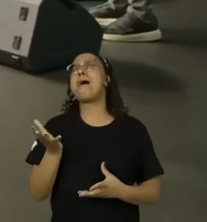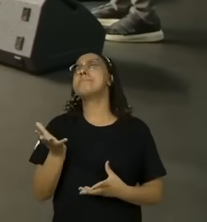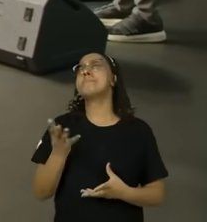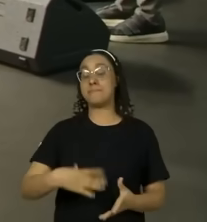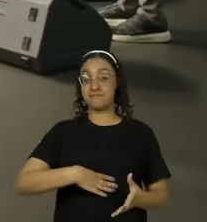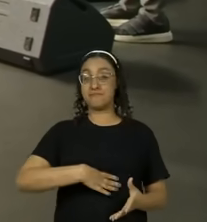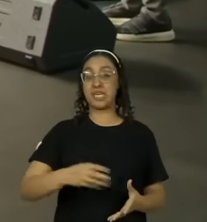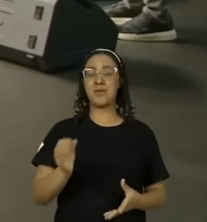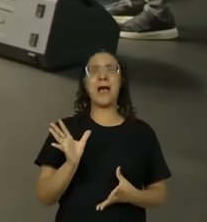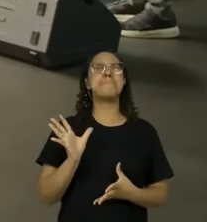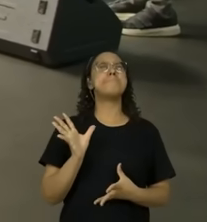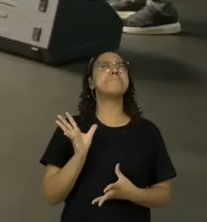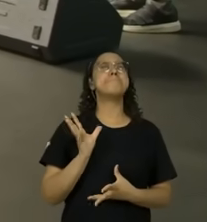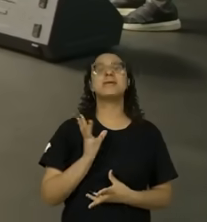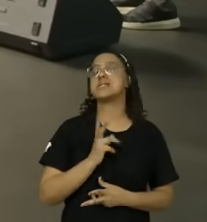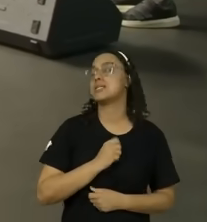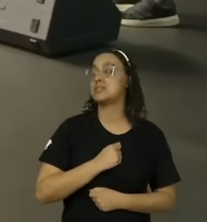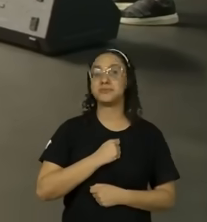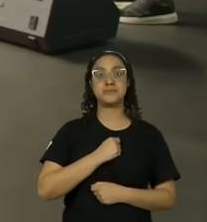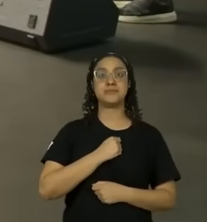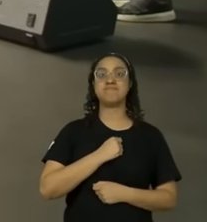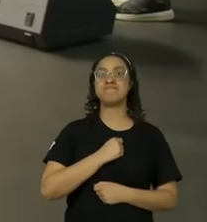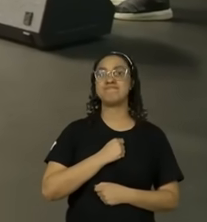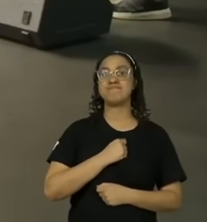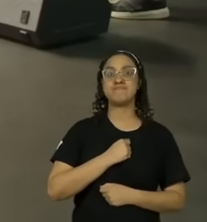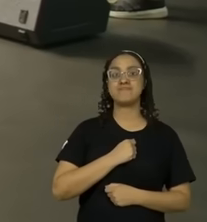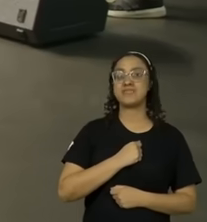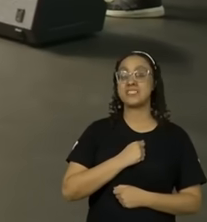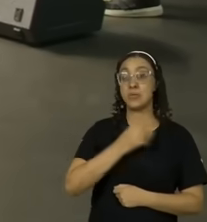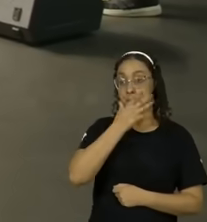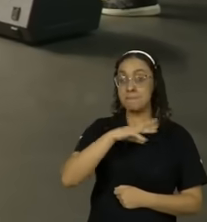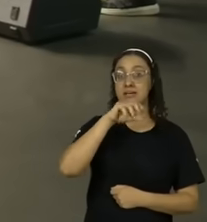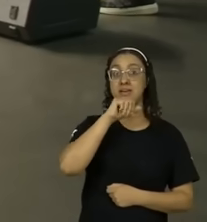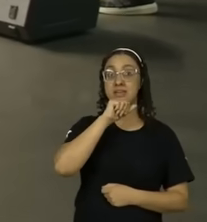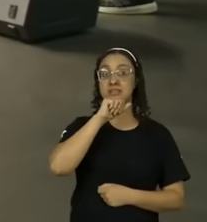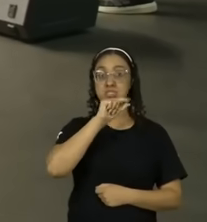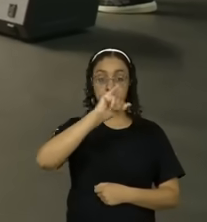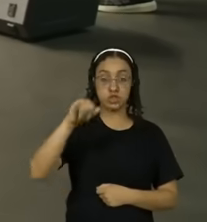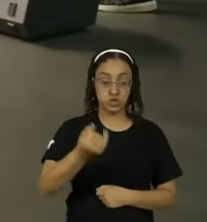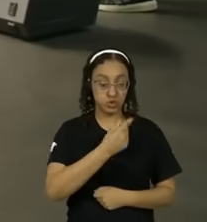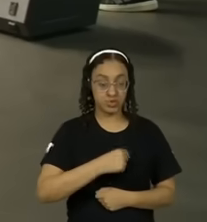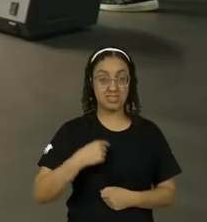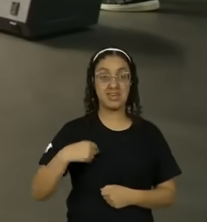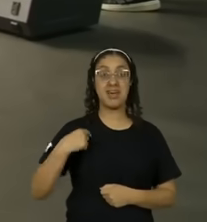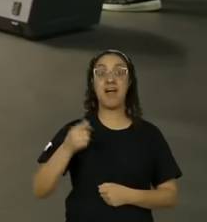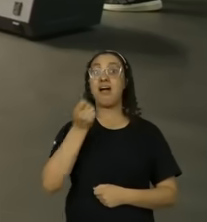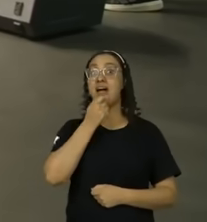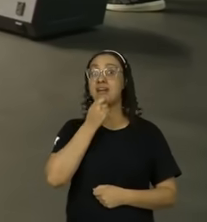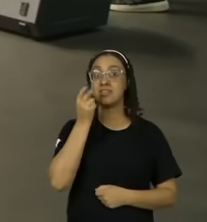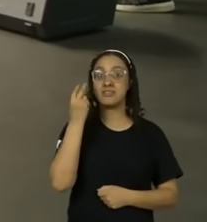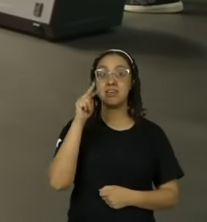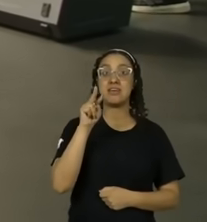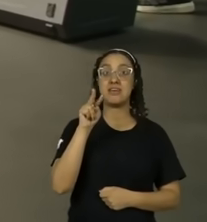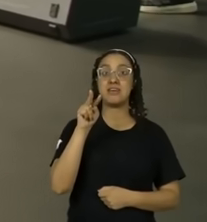do Jacó. Deus não deixou Jacó morrer, porque Jacó ainda ia ver José. Eu quero dizer que Deus ainda está segurando algumas